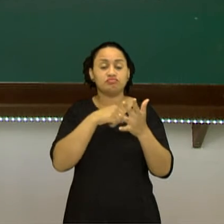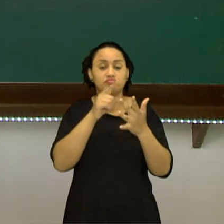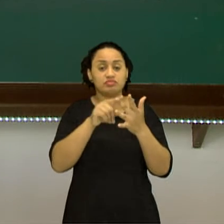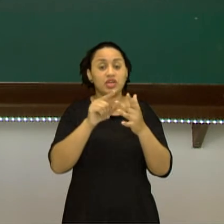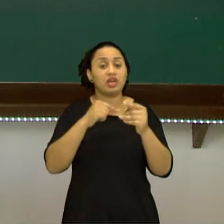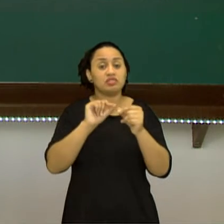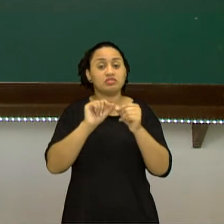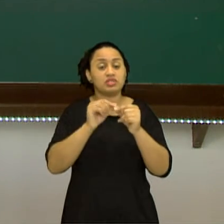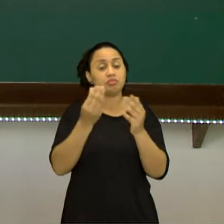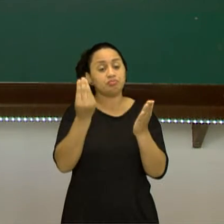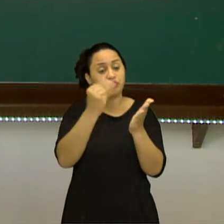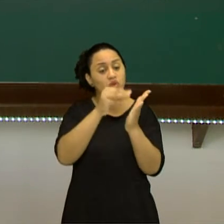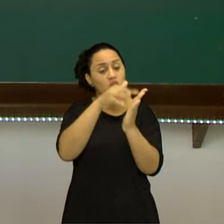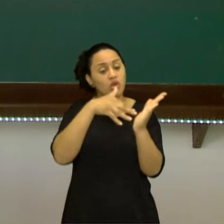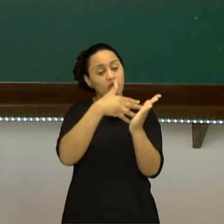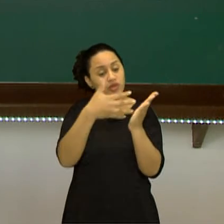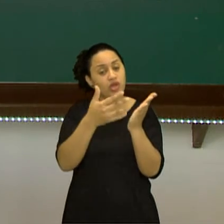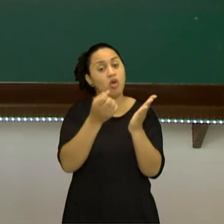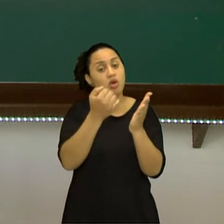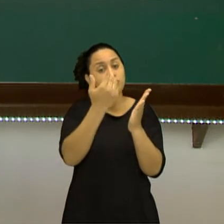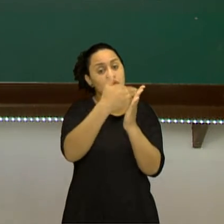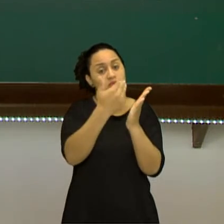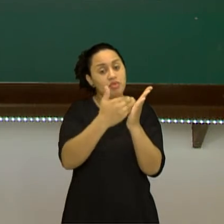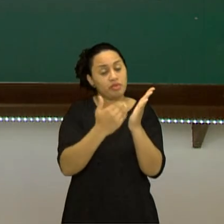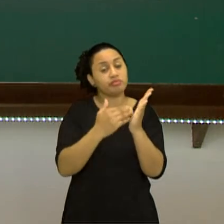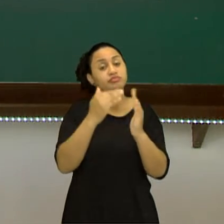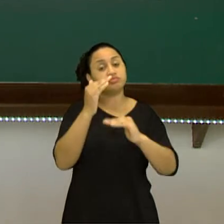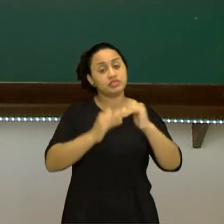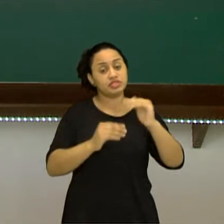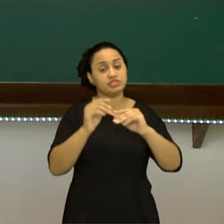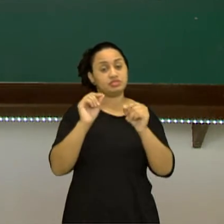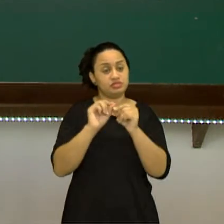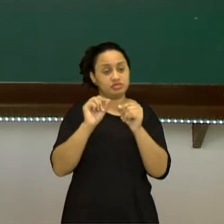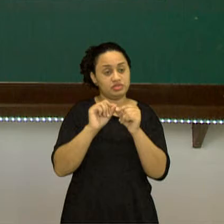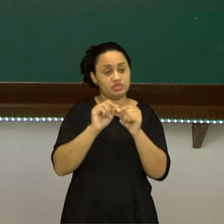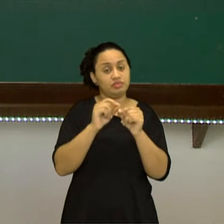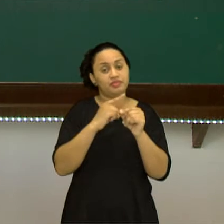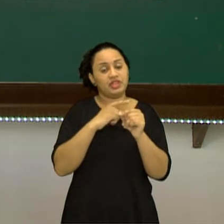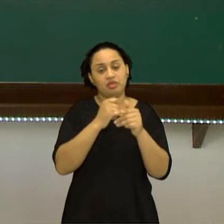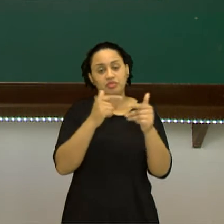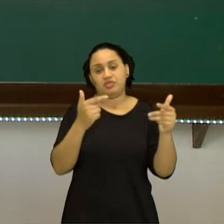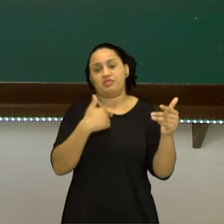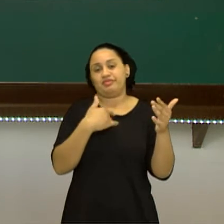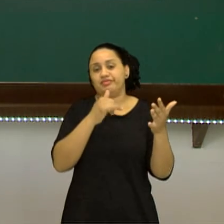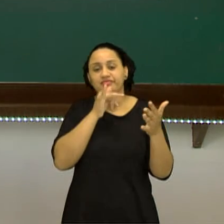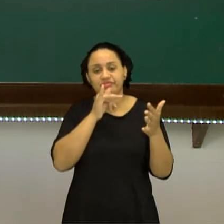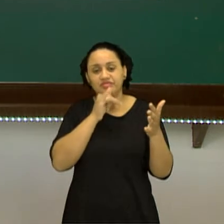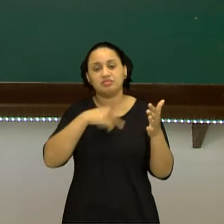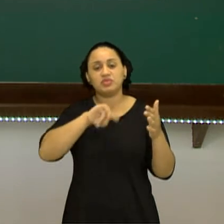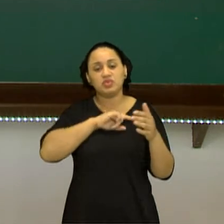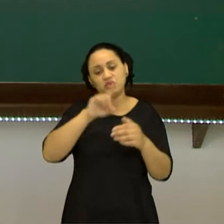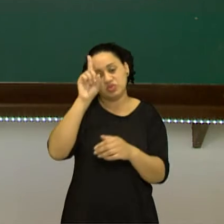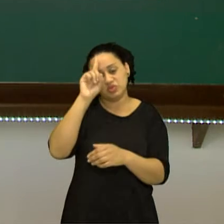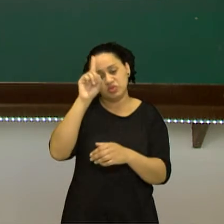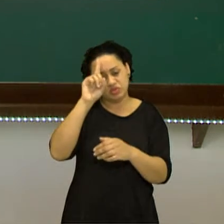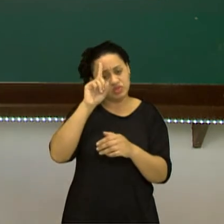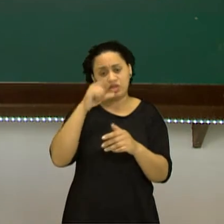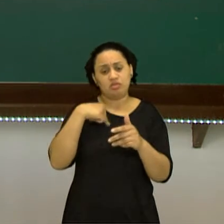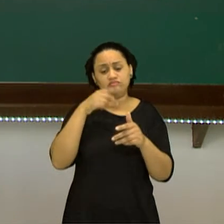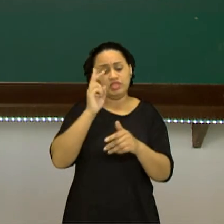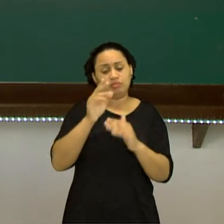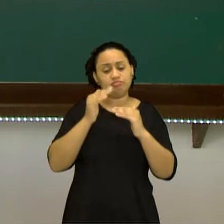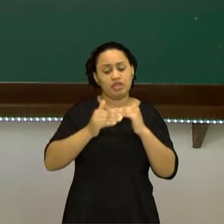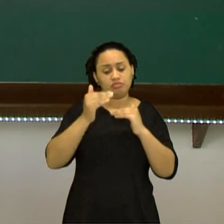um calendário ou uma lista de tarefas. Então, algumas atividades, por exemplo, na nossa rotina, elas são atividades fixas,